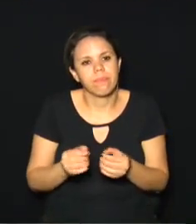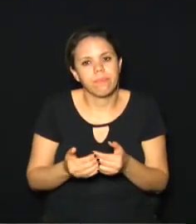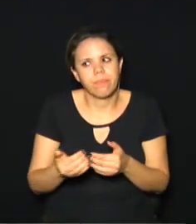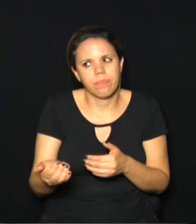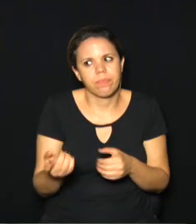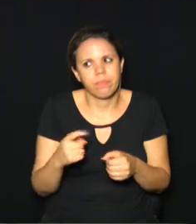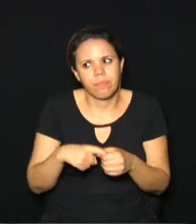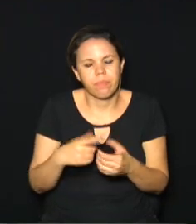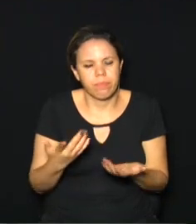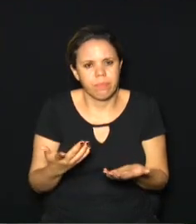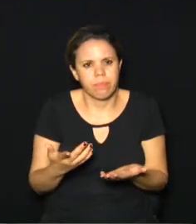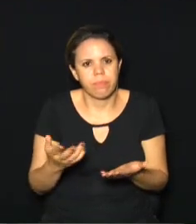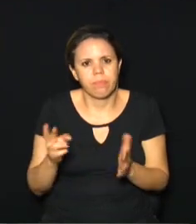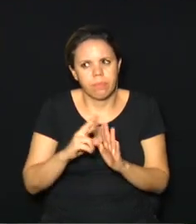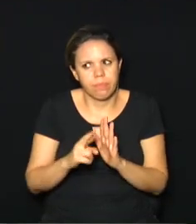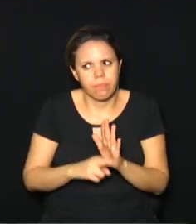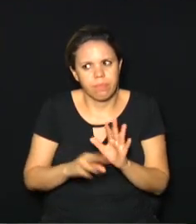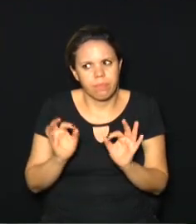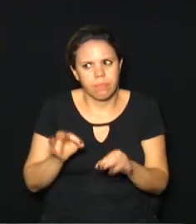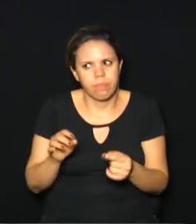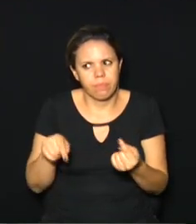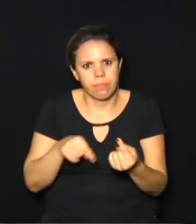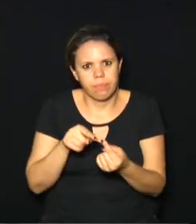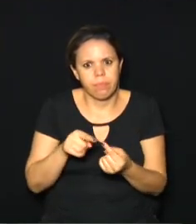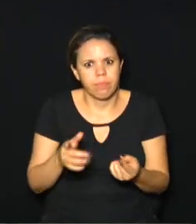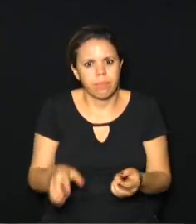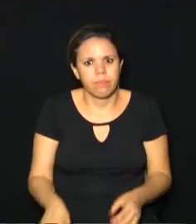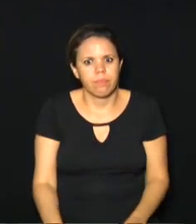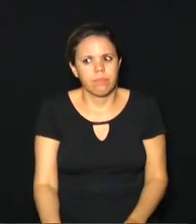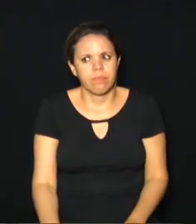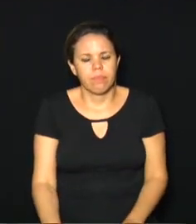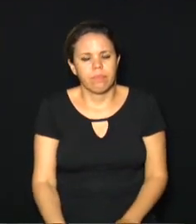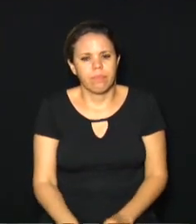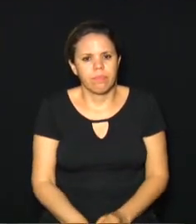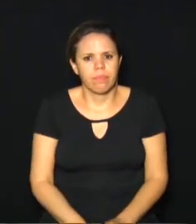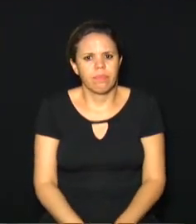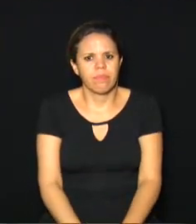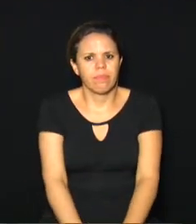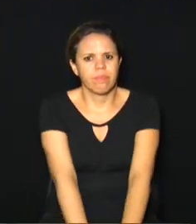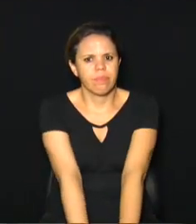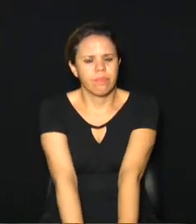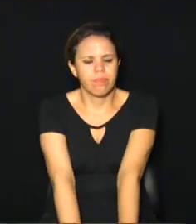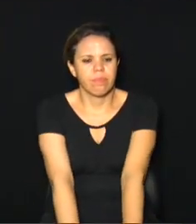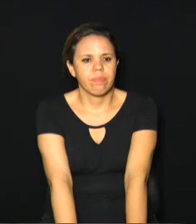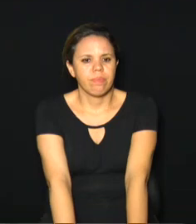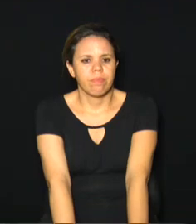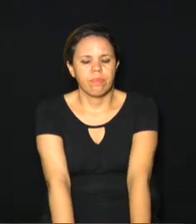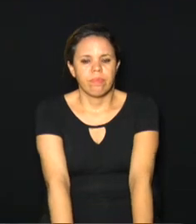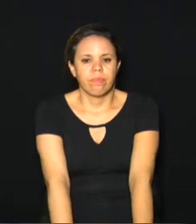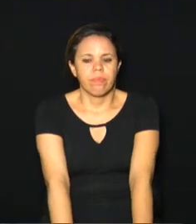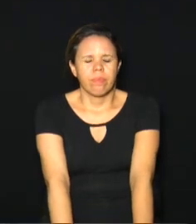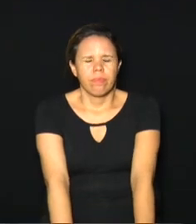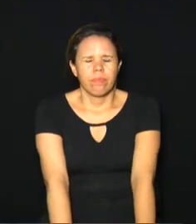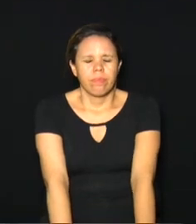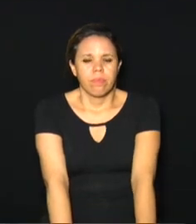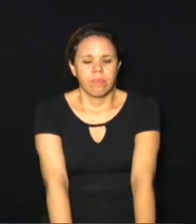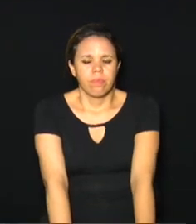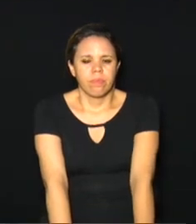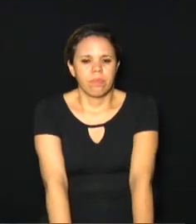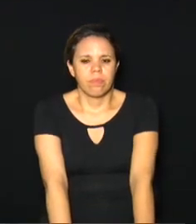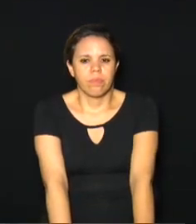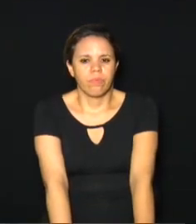de retorno, elas têm que estabelecer certinho como é que fica a situação desse pessoal que é um grupo de risco, nós sabemos, idosos, né, pessoas